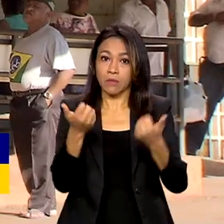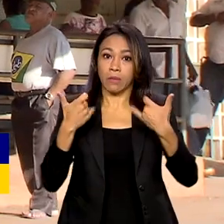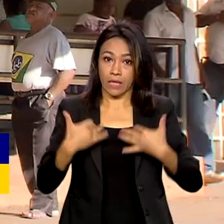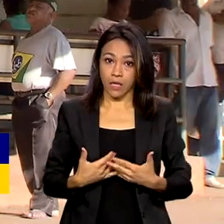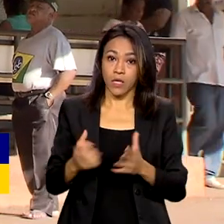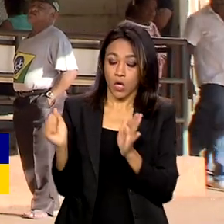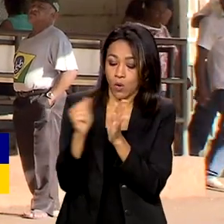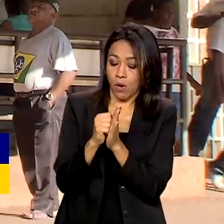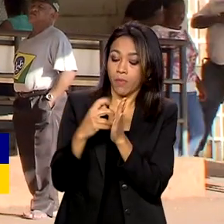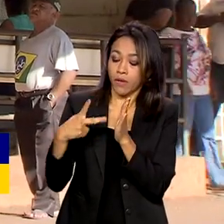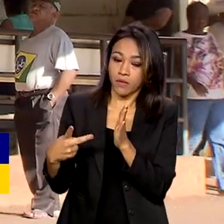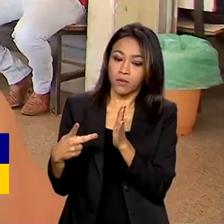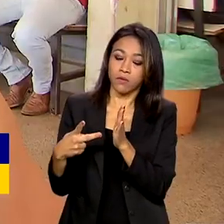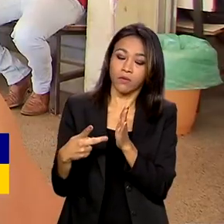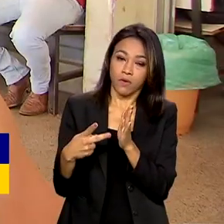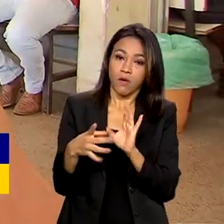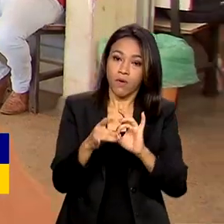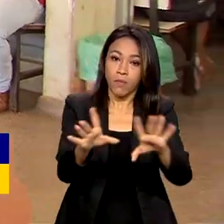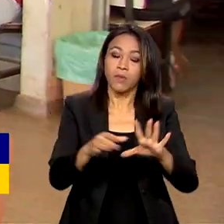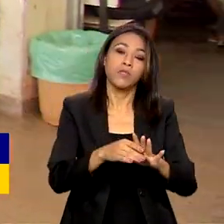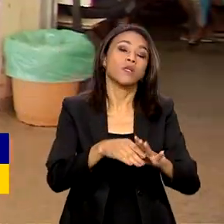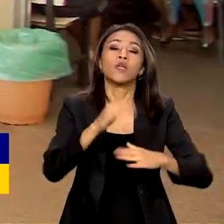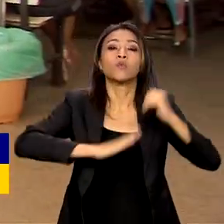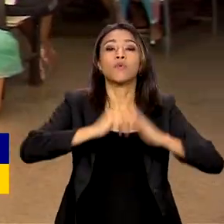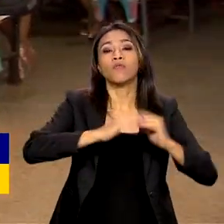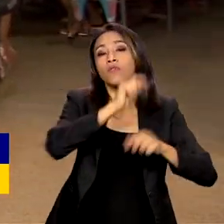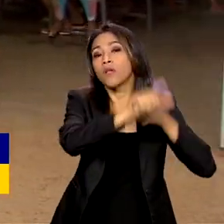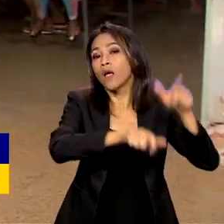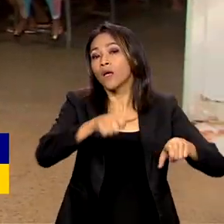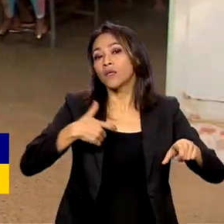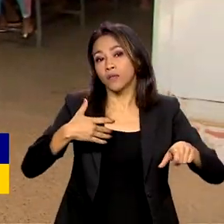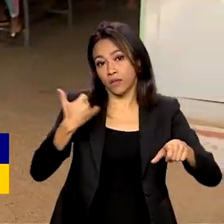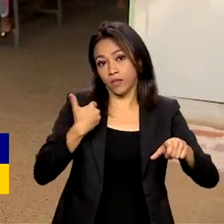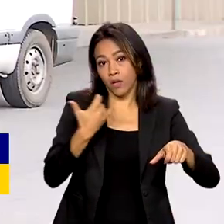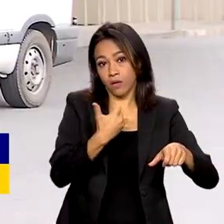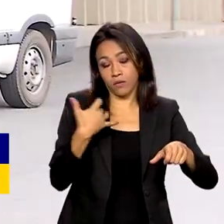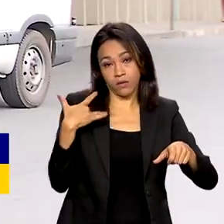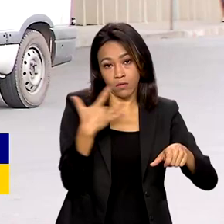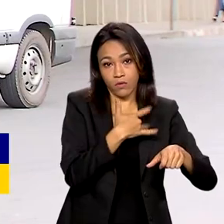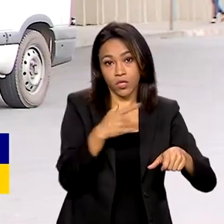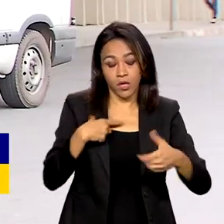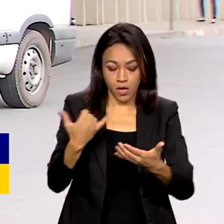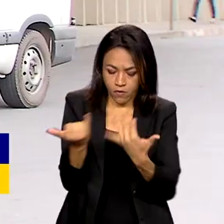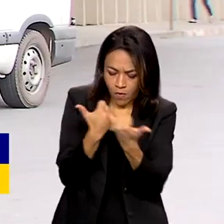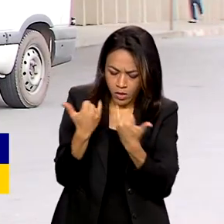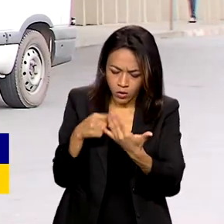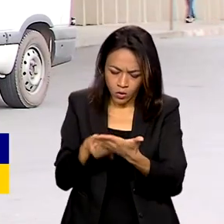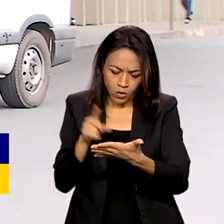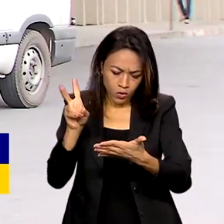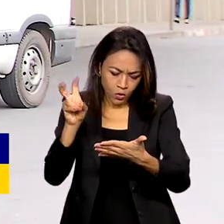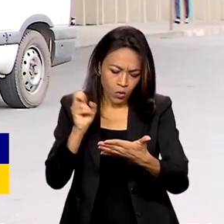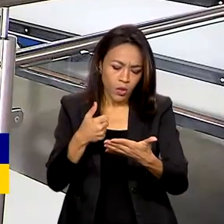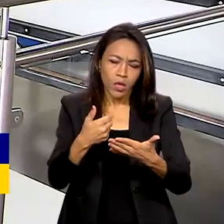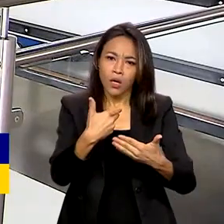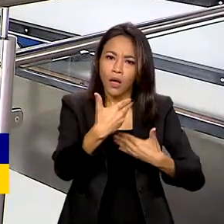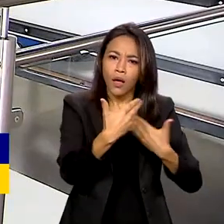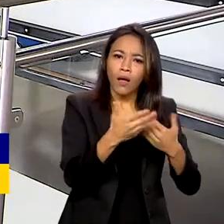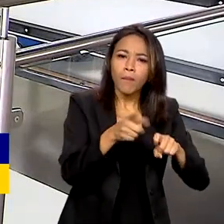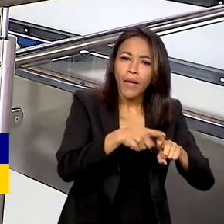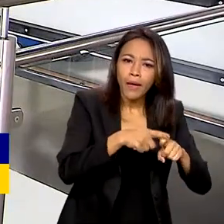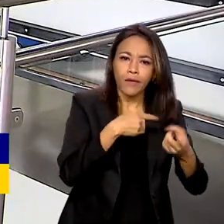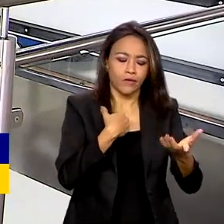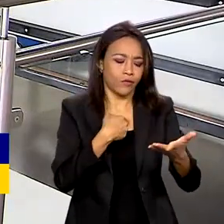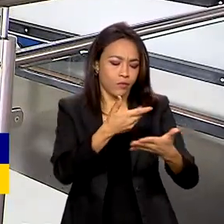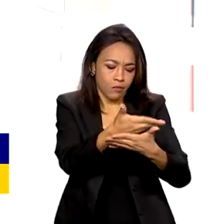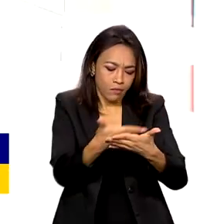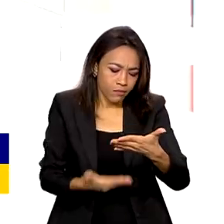permitir que os profissionais de saúde tenham acesso a informações prévias do paciente, como consultas, internações, medicações prescritas